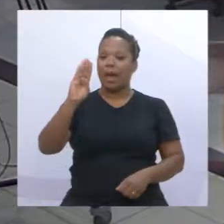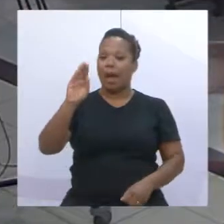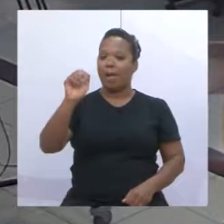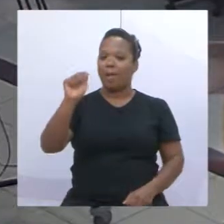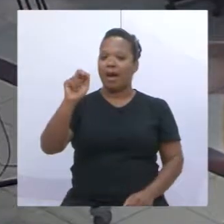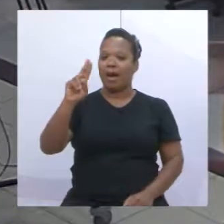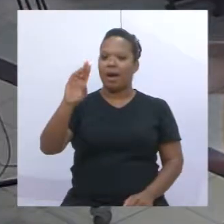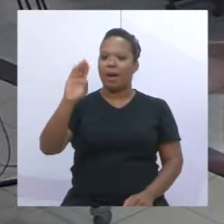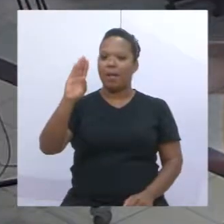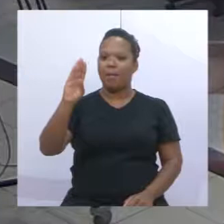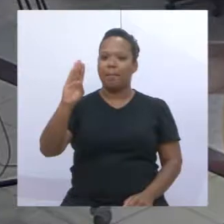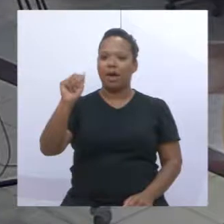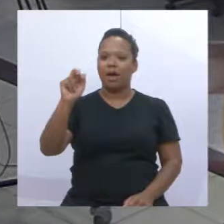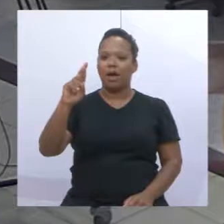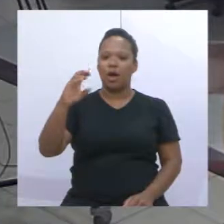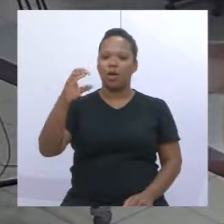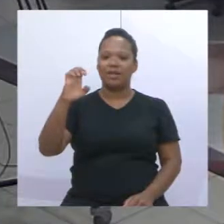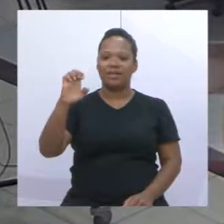Gostaria de explicar para todos,